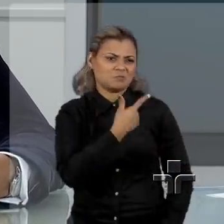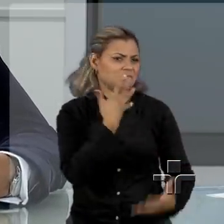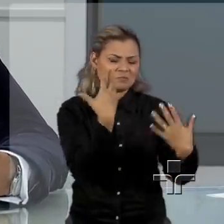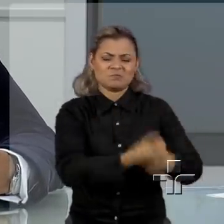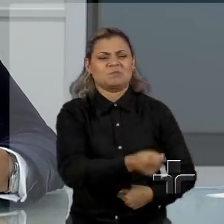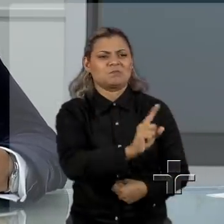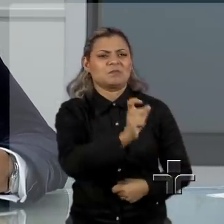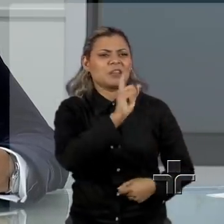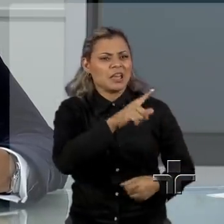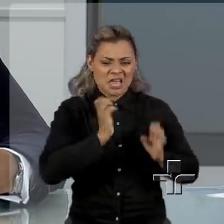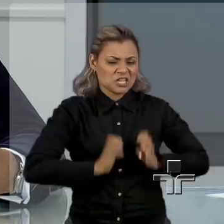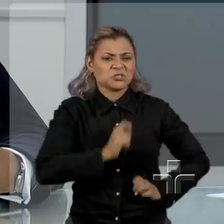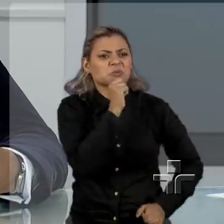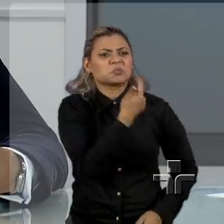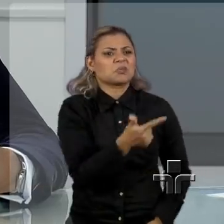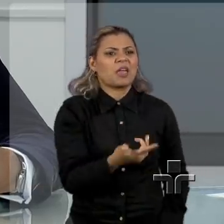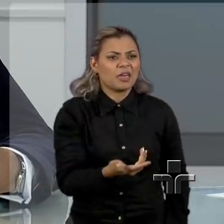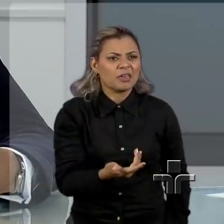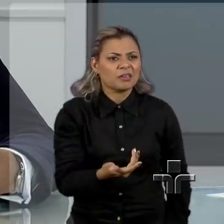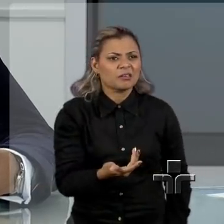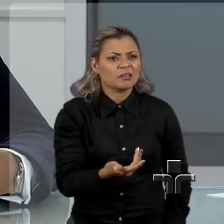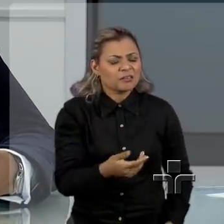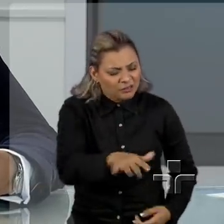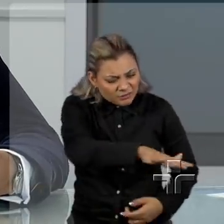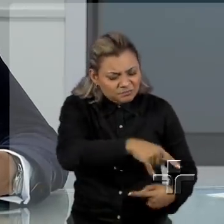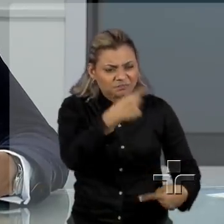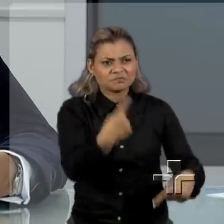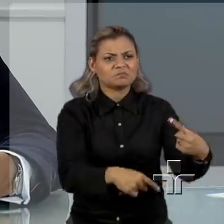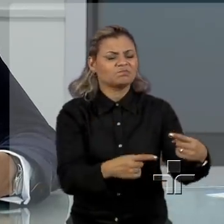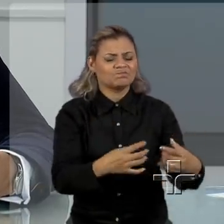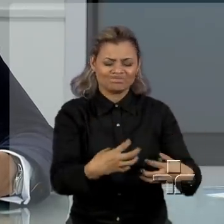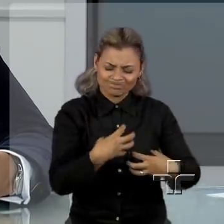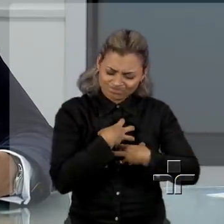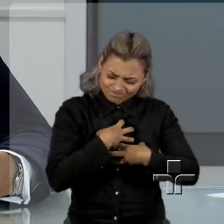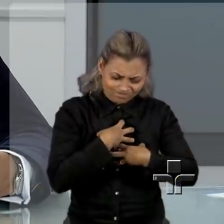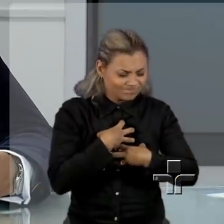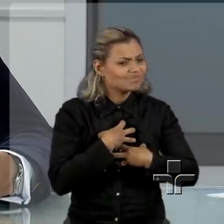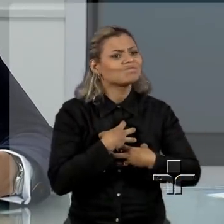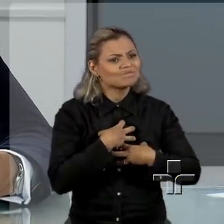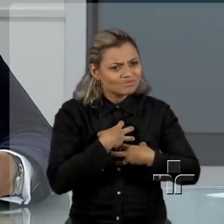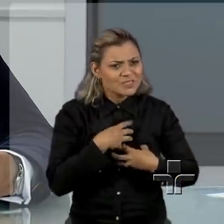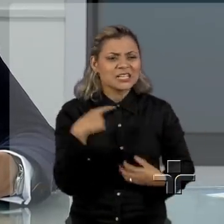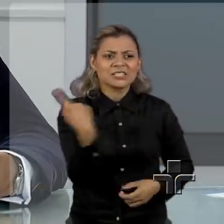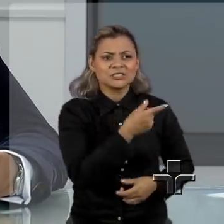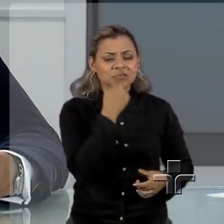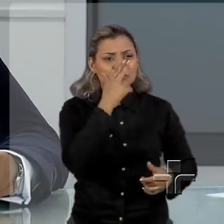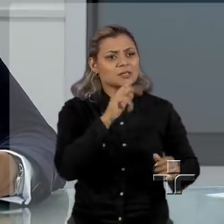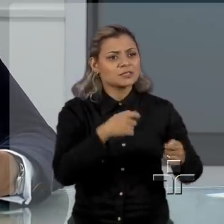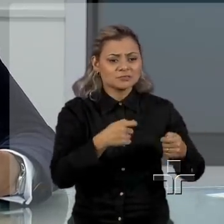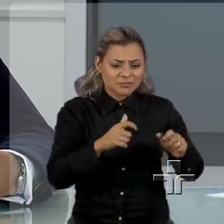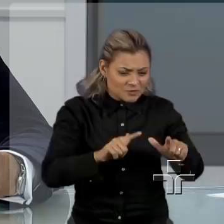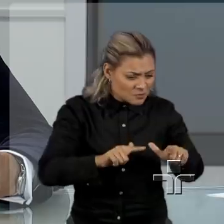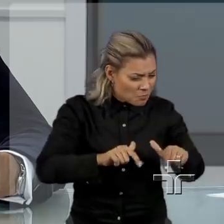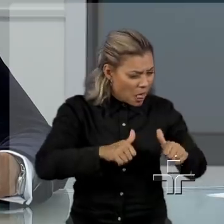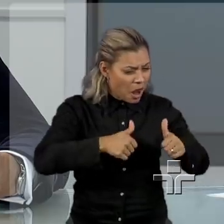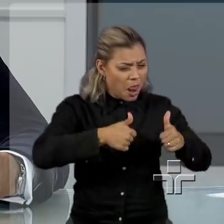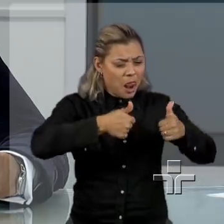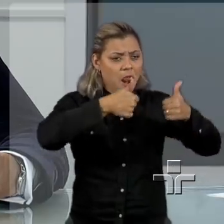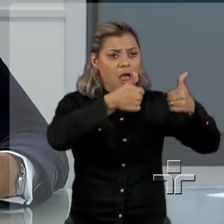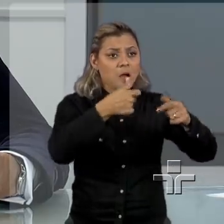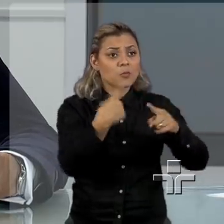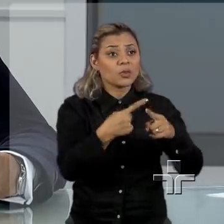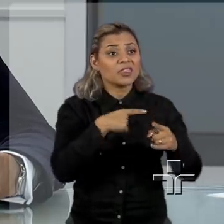padrões antiéticos, padrões em que nós deveríamos ter superado algumas dessas questões, porque há denúncia de que os